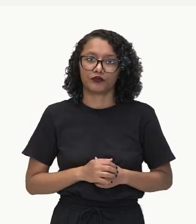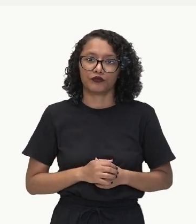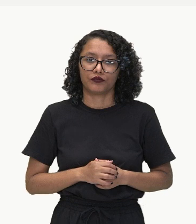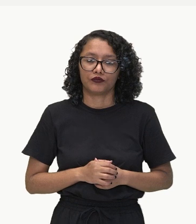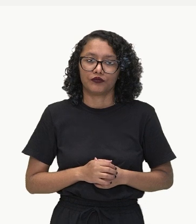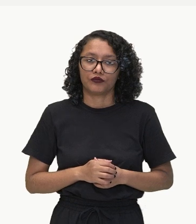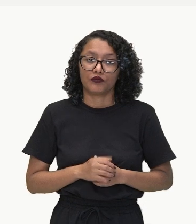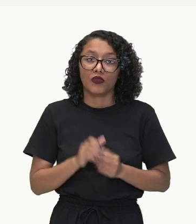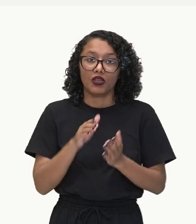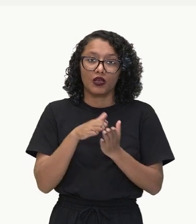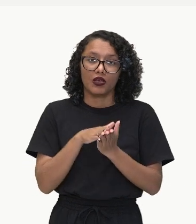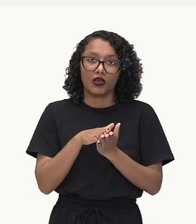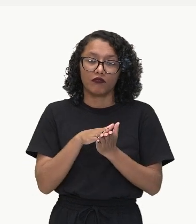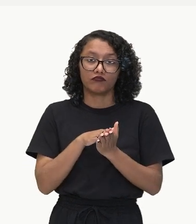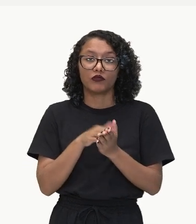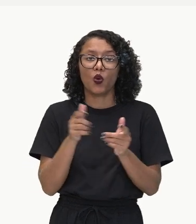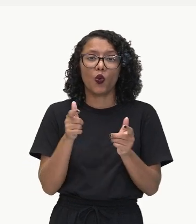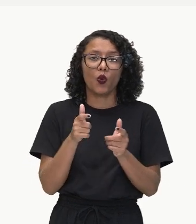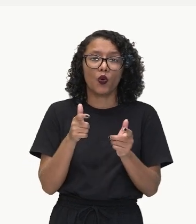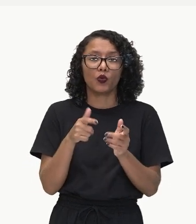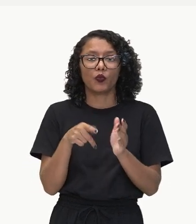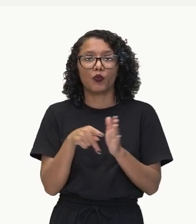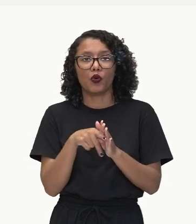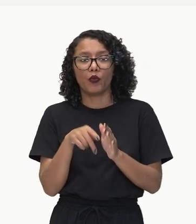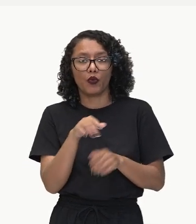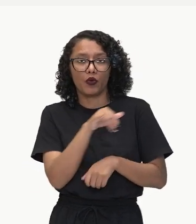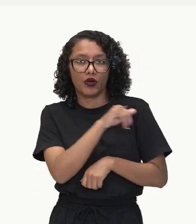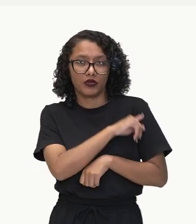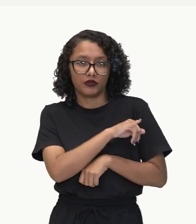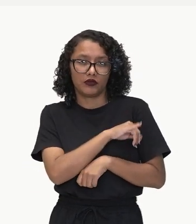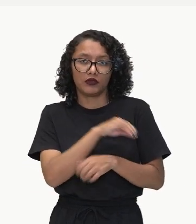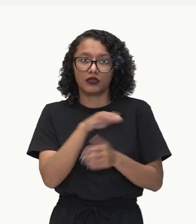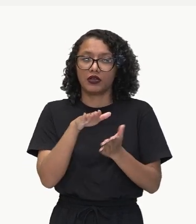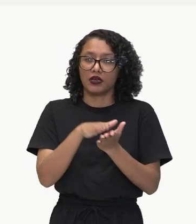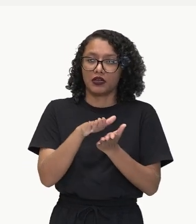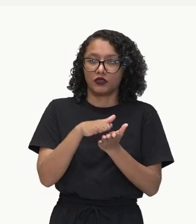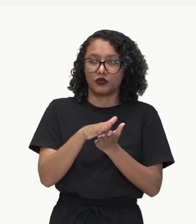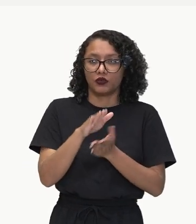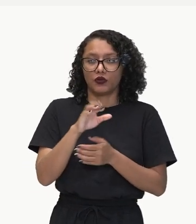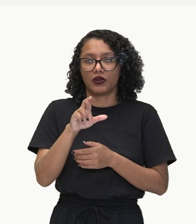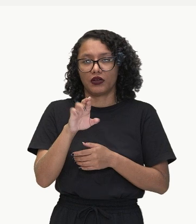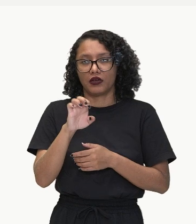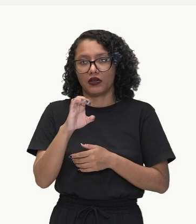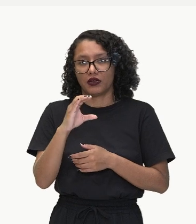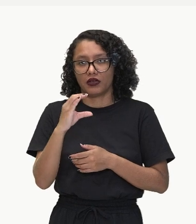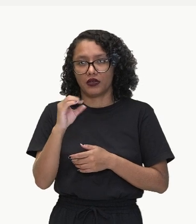foi editado no Rio de Janeiro pela editora Record no ano de